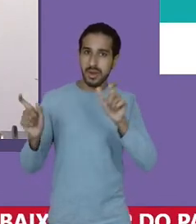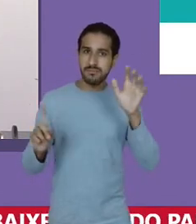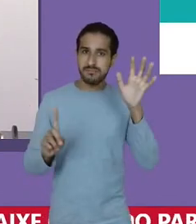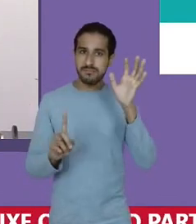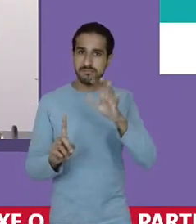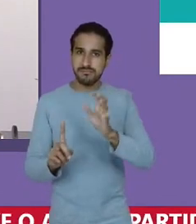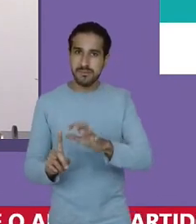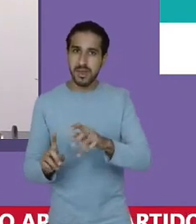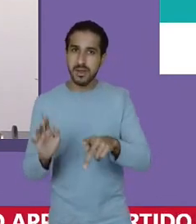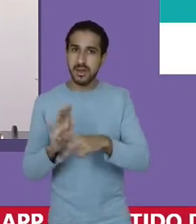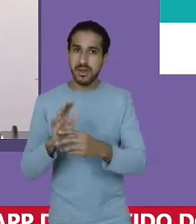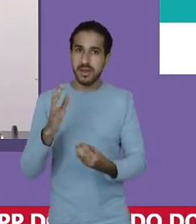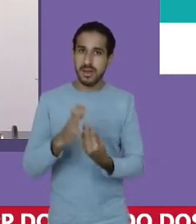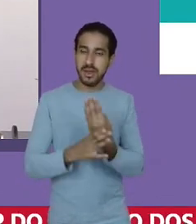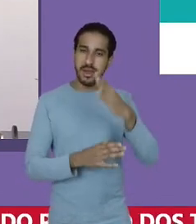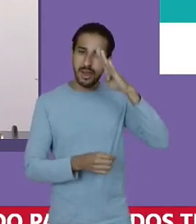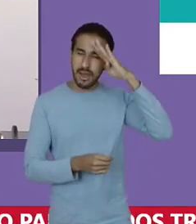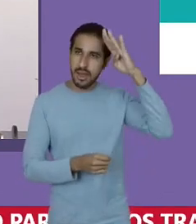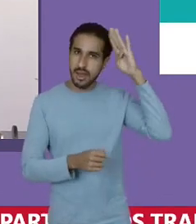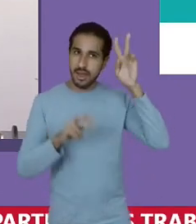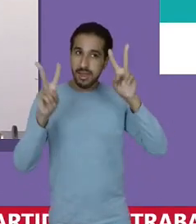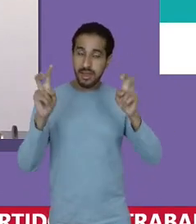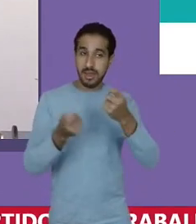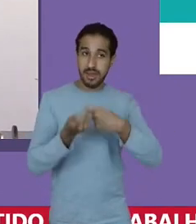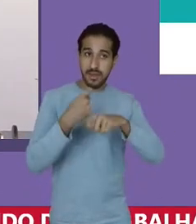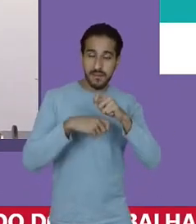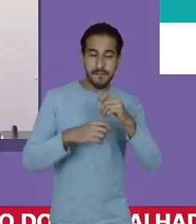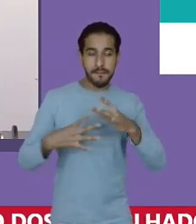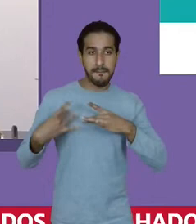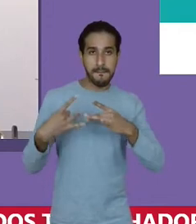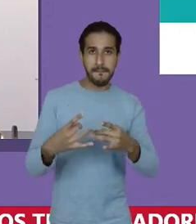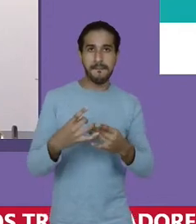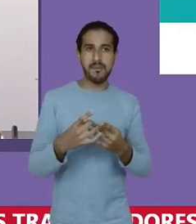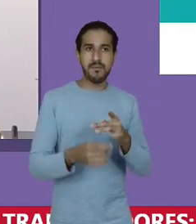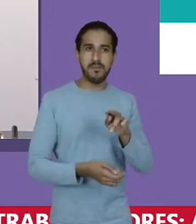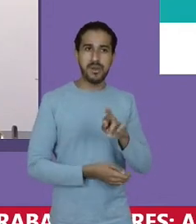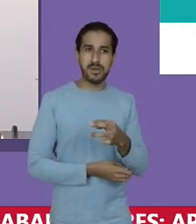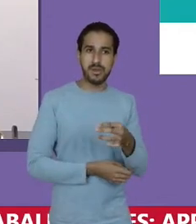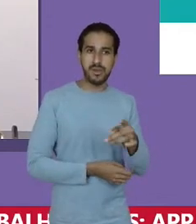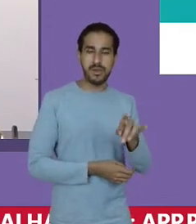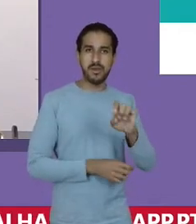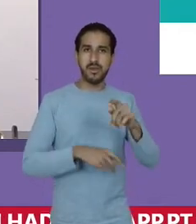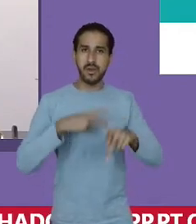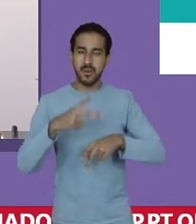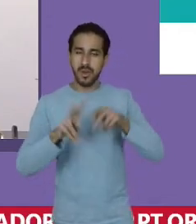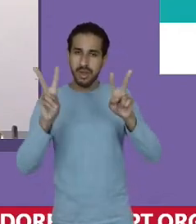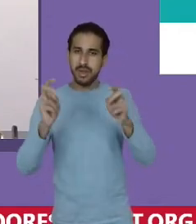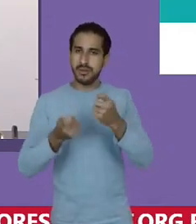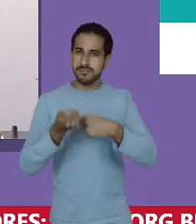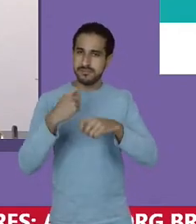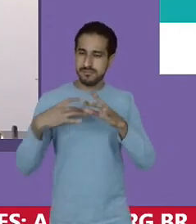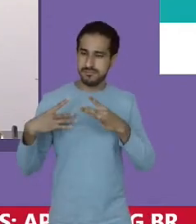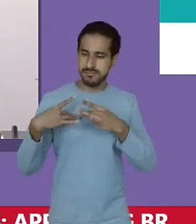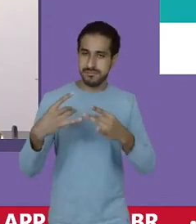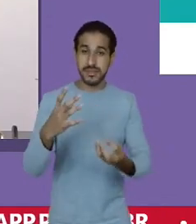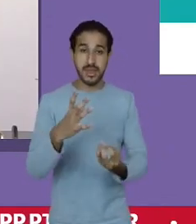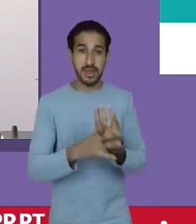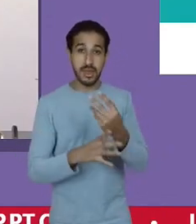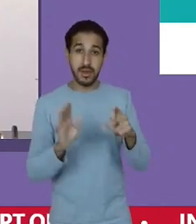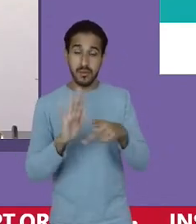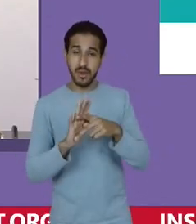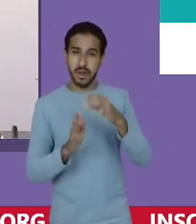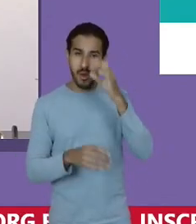influenciando na produção acadêmica sobre a economia solidária, nas produções populares sobre a economia solidária, a construção